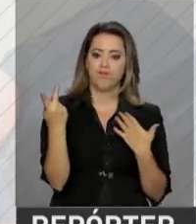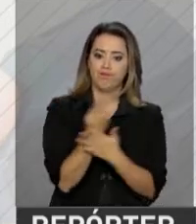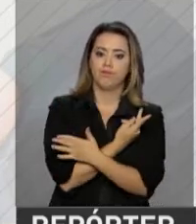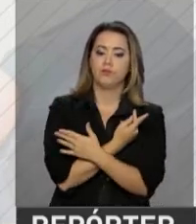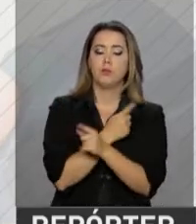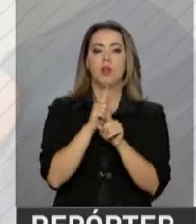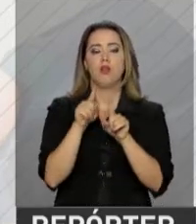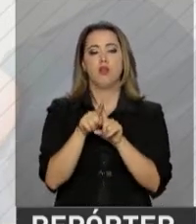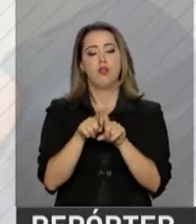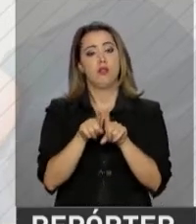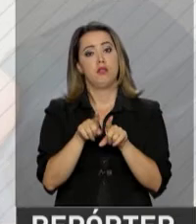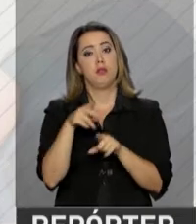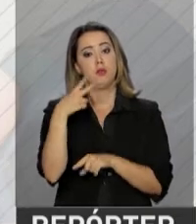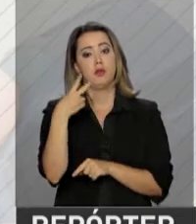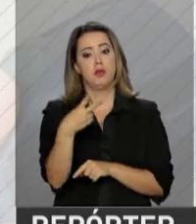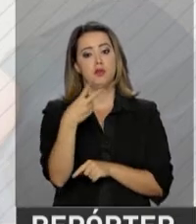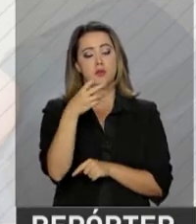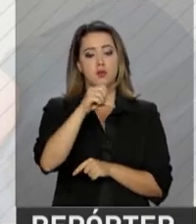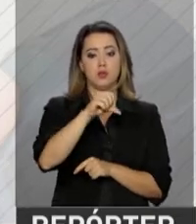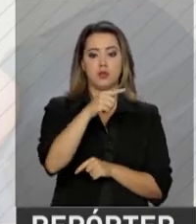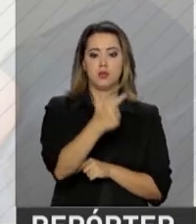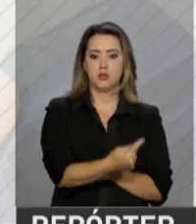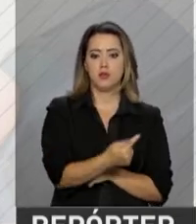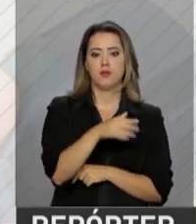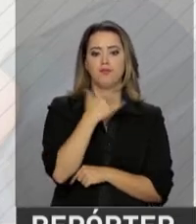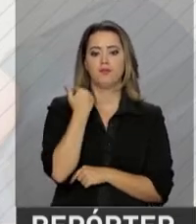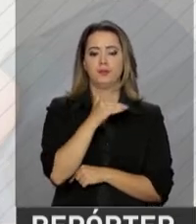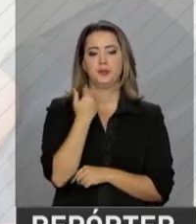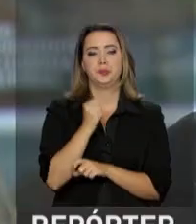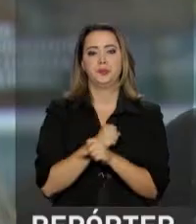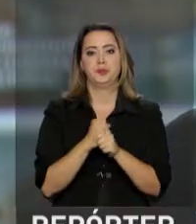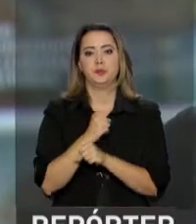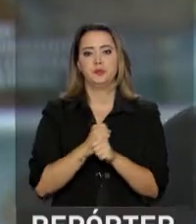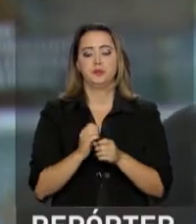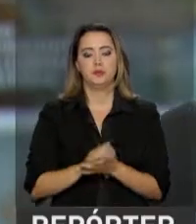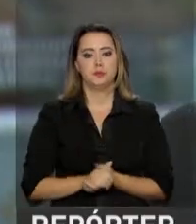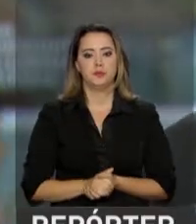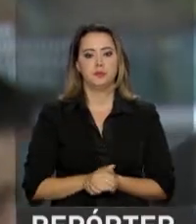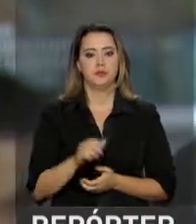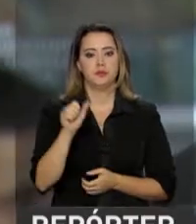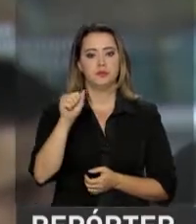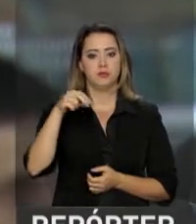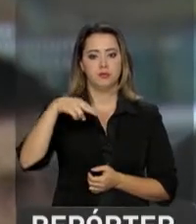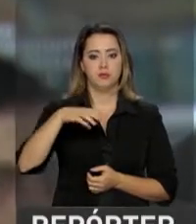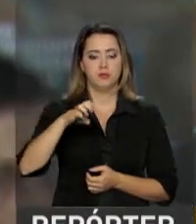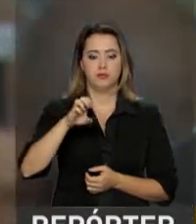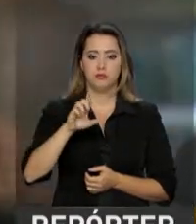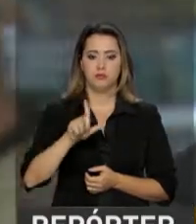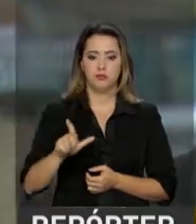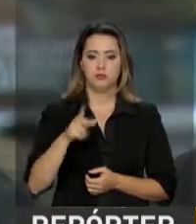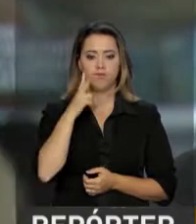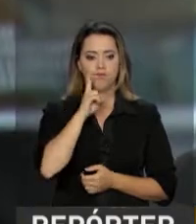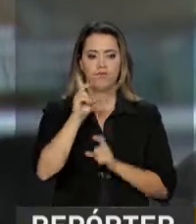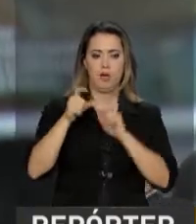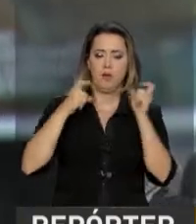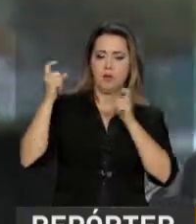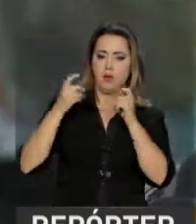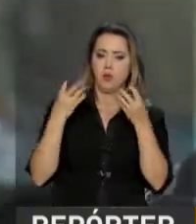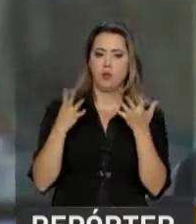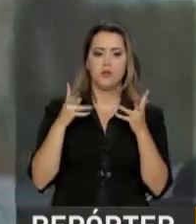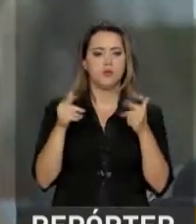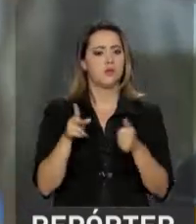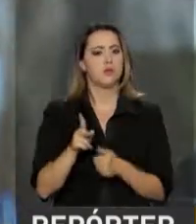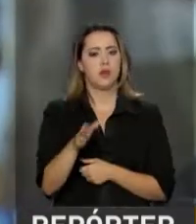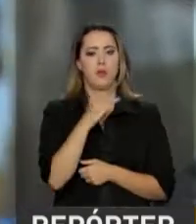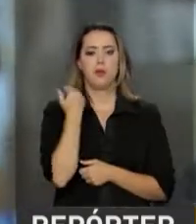com 297 mortes por ano toda vez que tem uma morte qualquer um